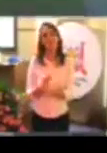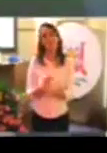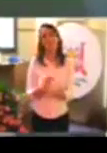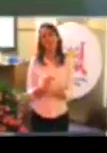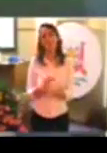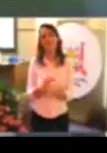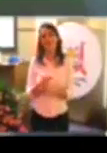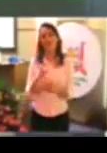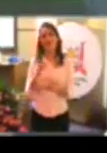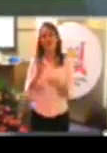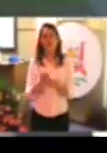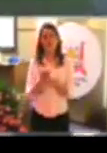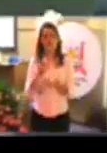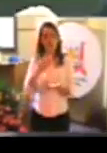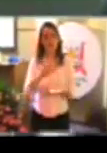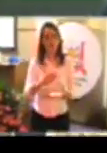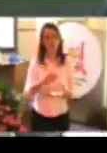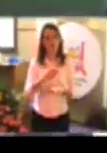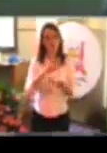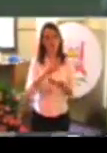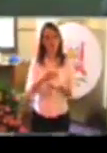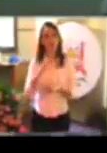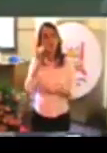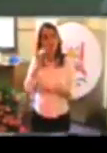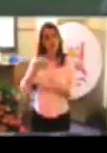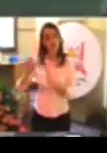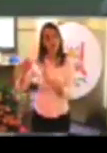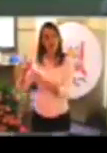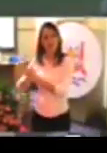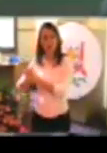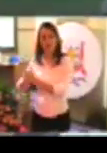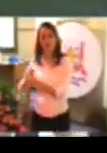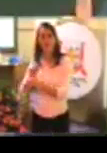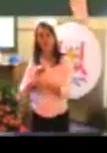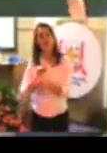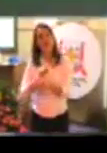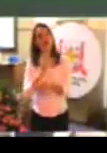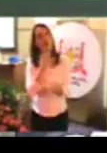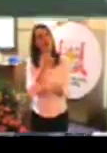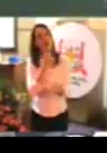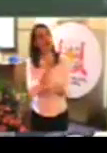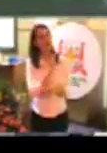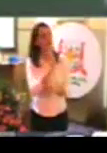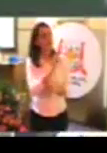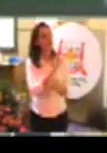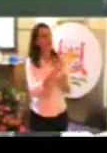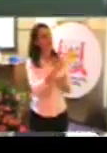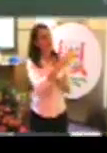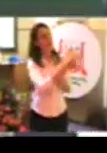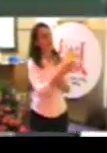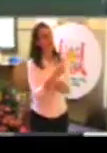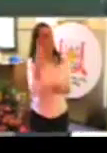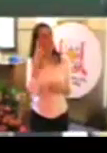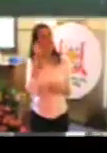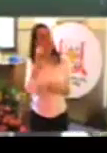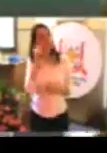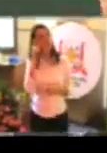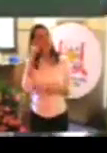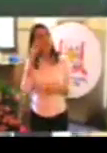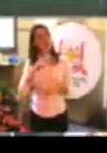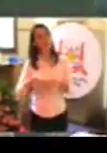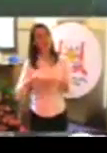na beira do Tejo, as mulheres daqueles portugueses, já se considerando viúvas